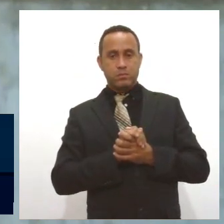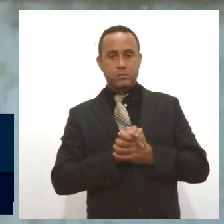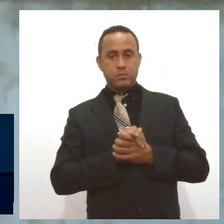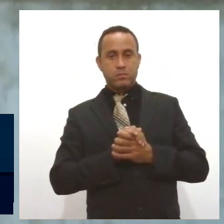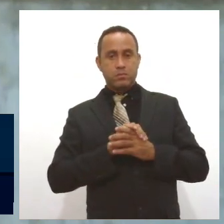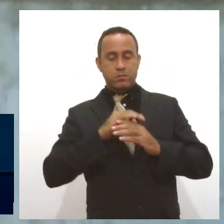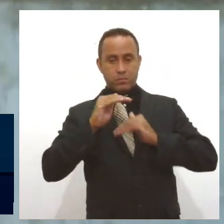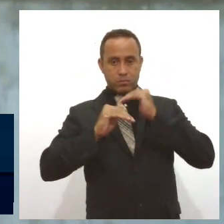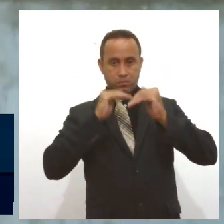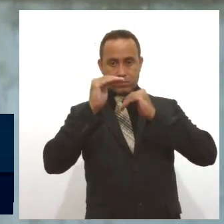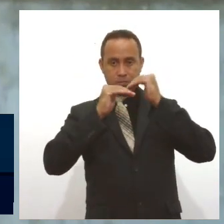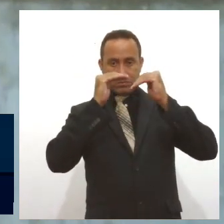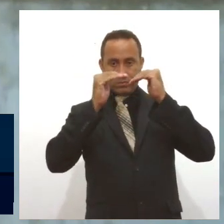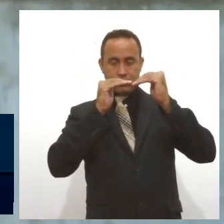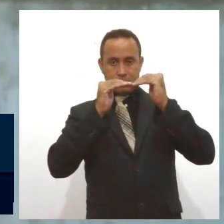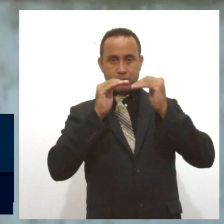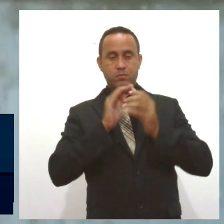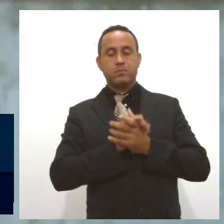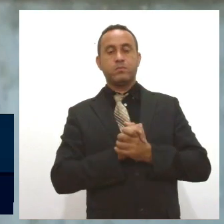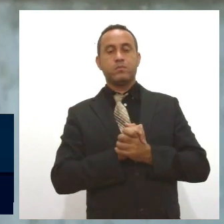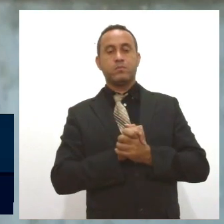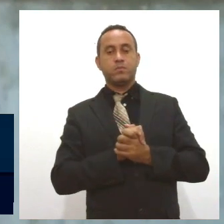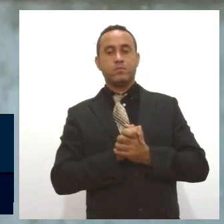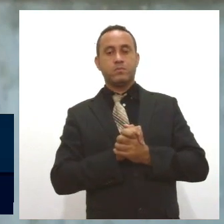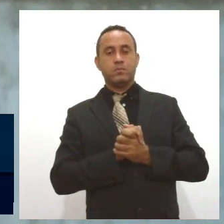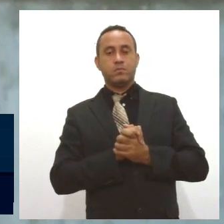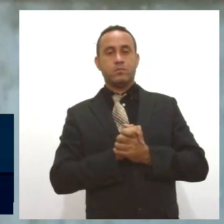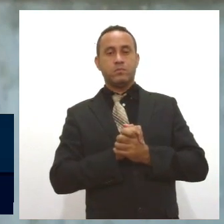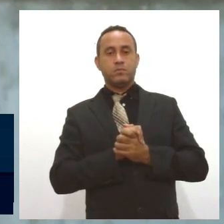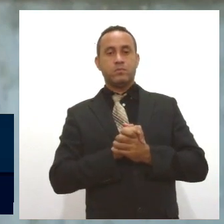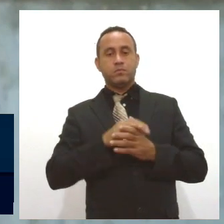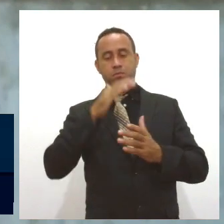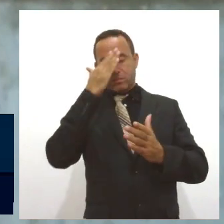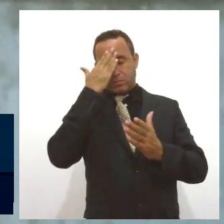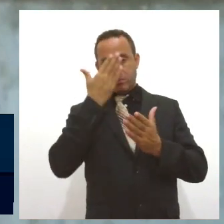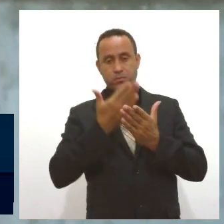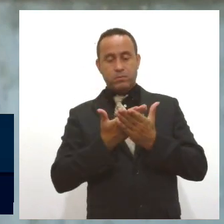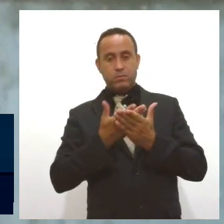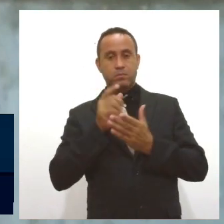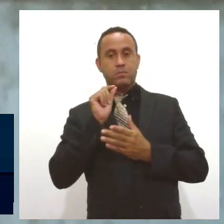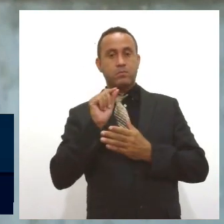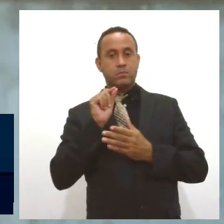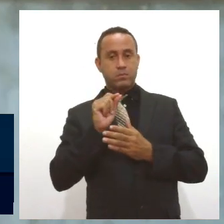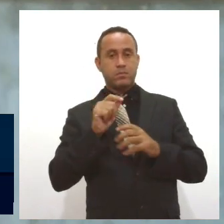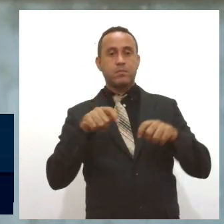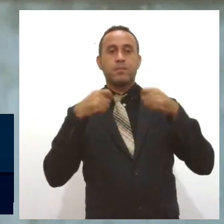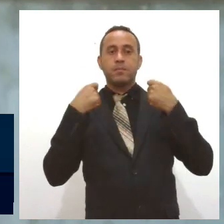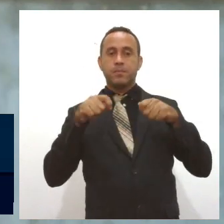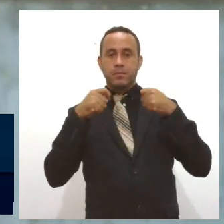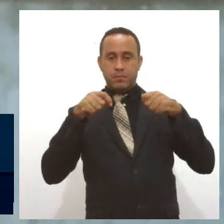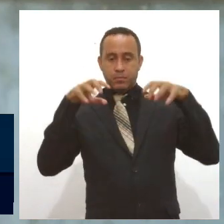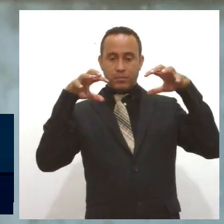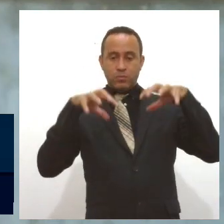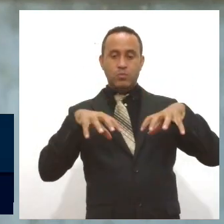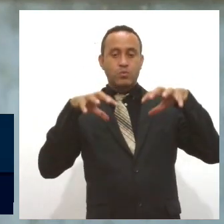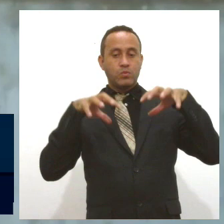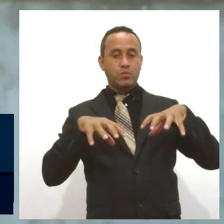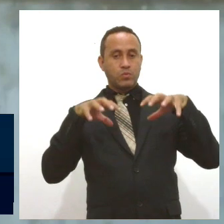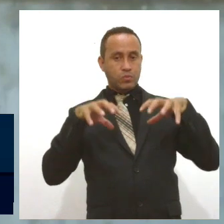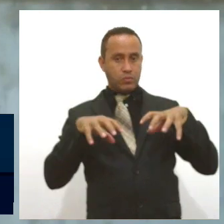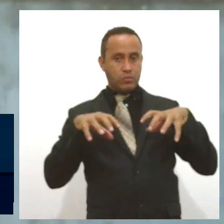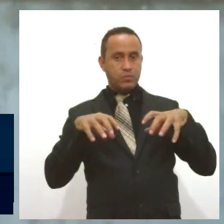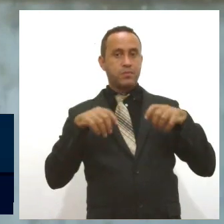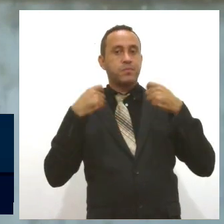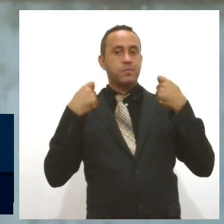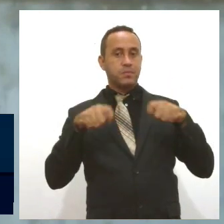o processo de tomada de decisão nosso, né? Mas volto a frisar que é preciso ter chuva, porque a